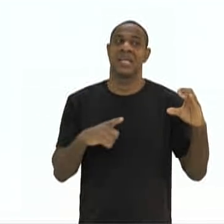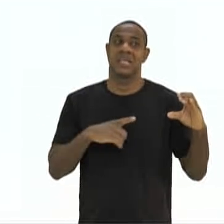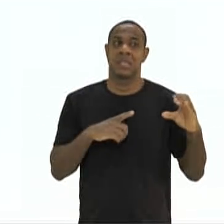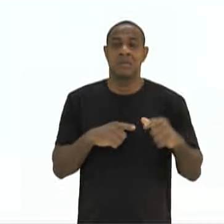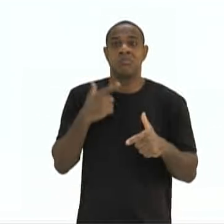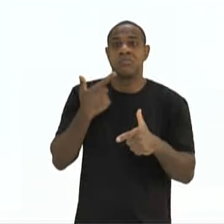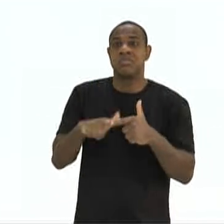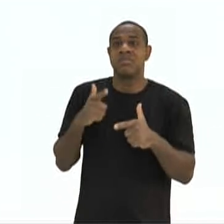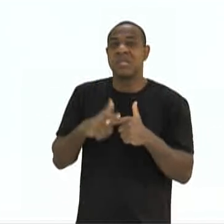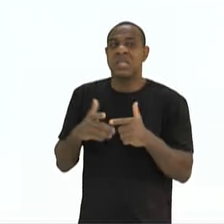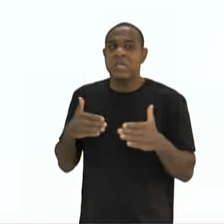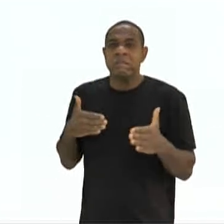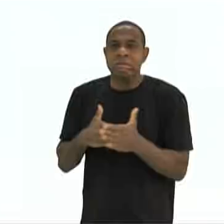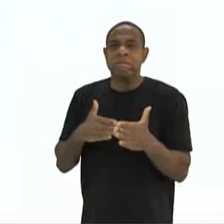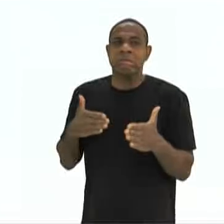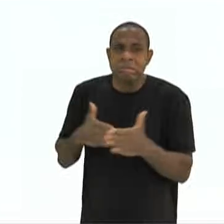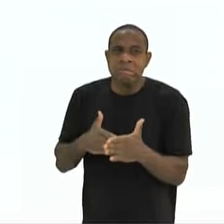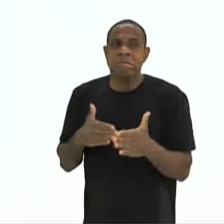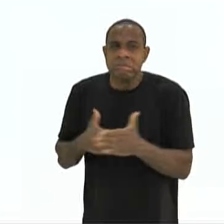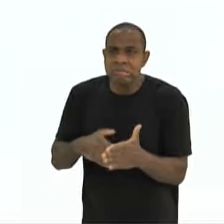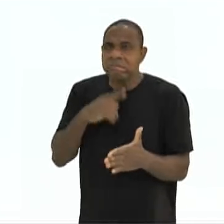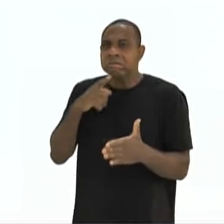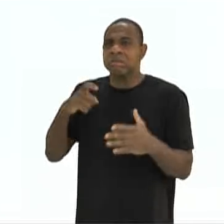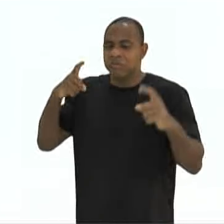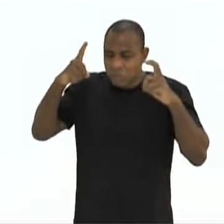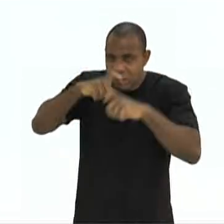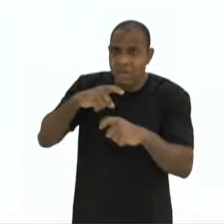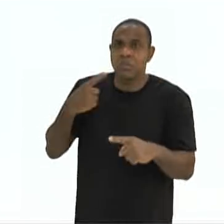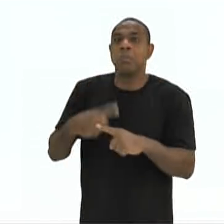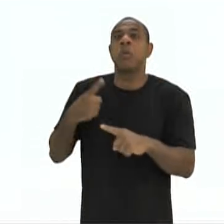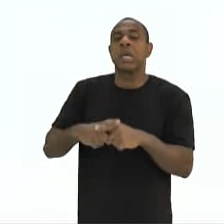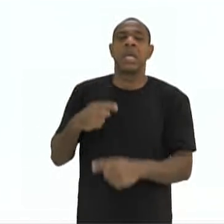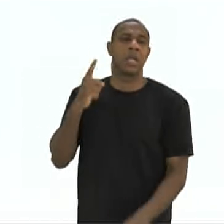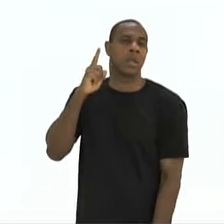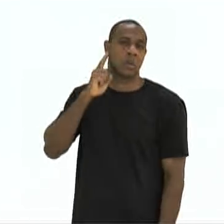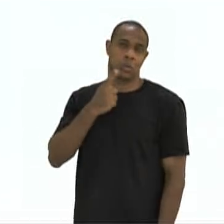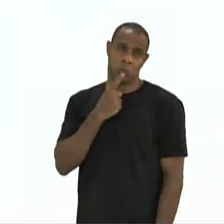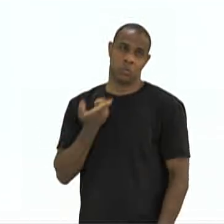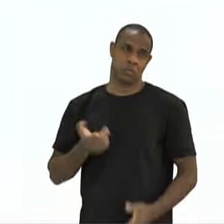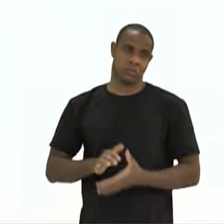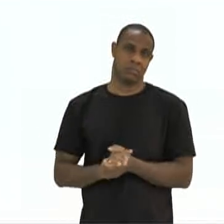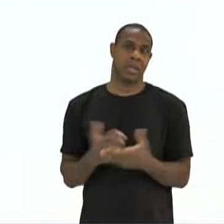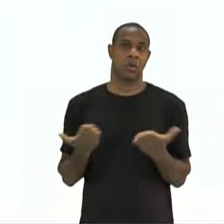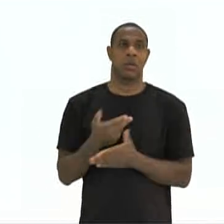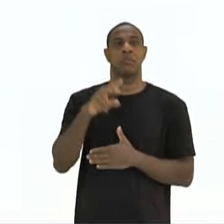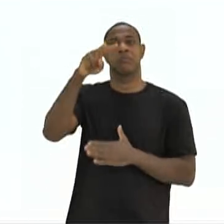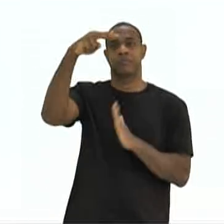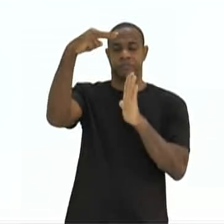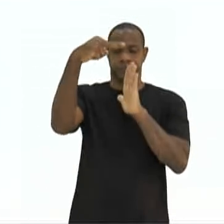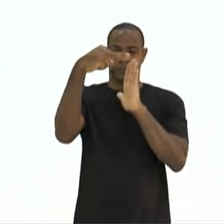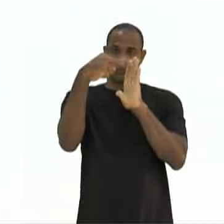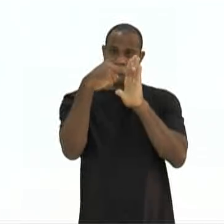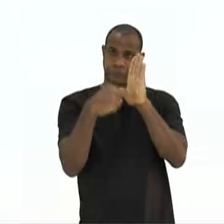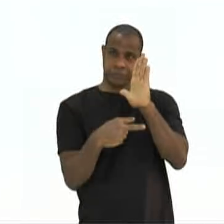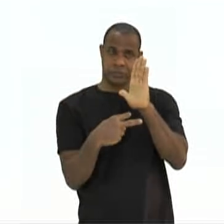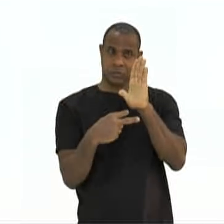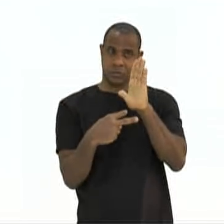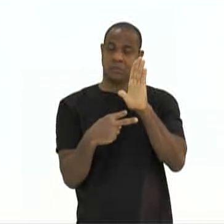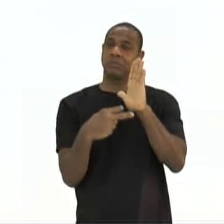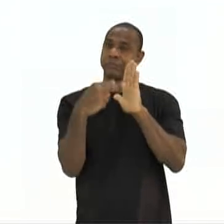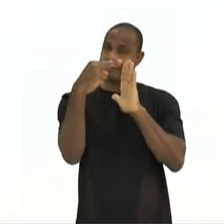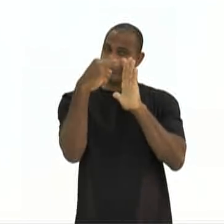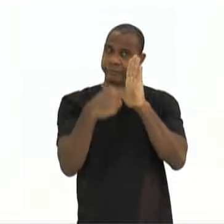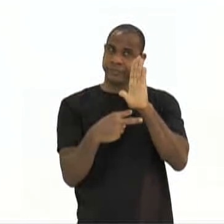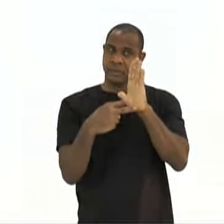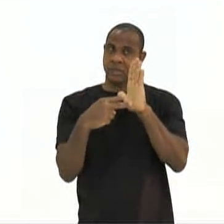ser surdo. Será que ele é surdo? Então agora você vai olhar de novo o texto e vai conferir quais